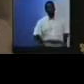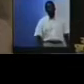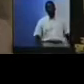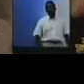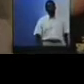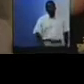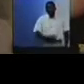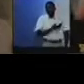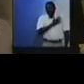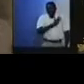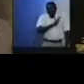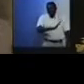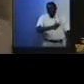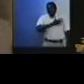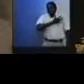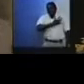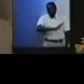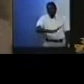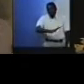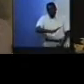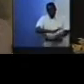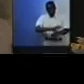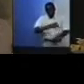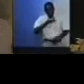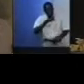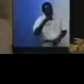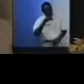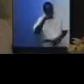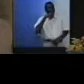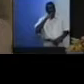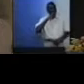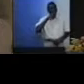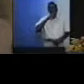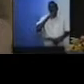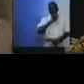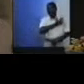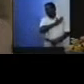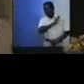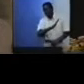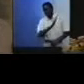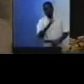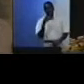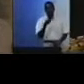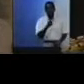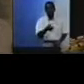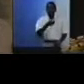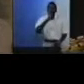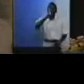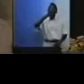não suporto mais, por exemplo, o cheiro da bebida. E olha que eu gostava muito de beber. Eu bebia muita